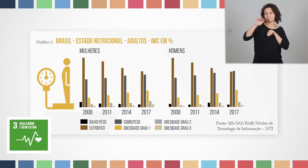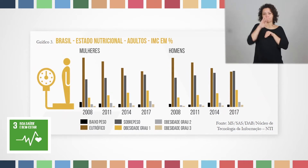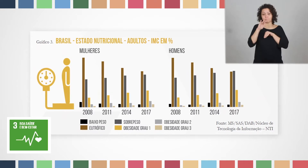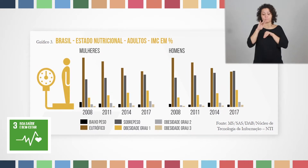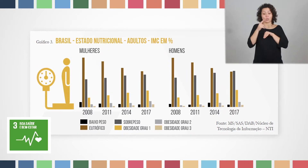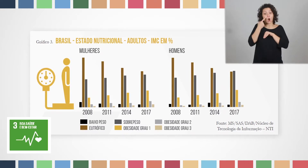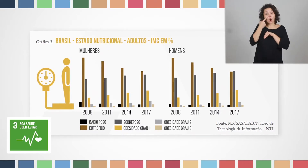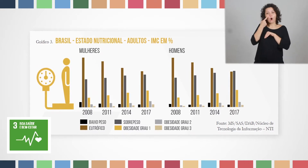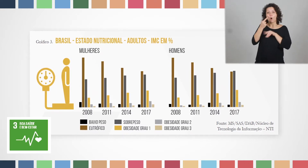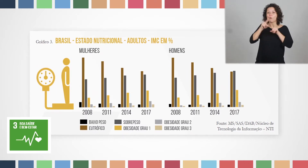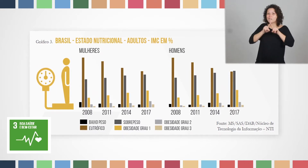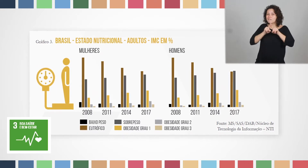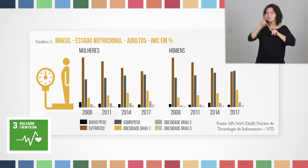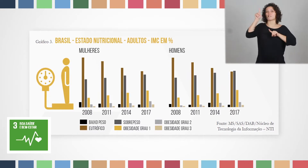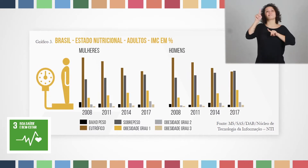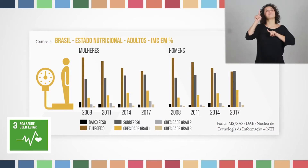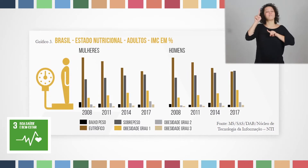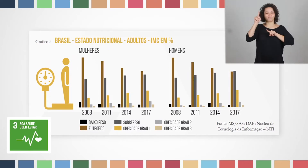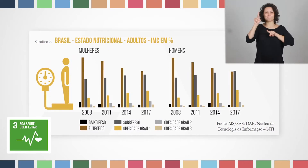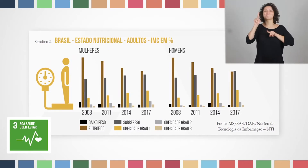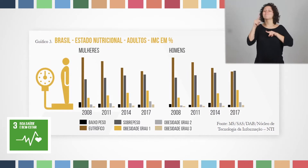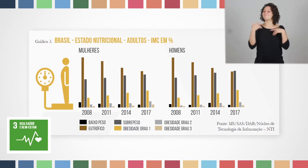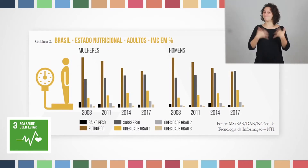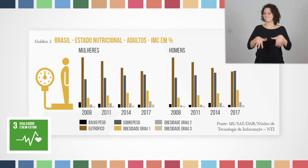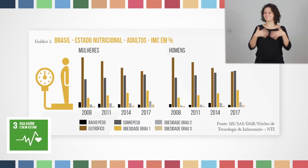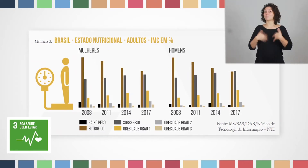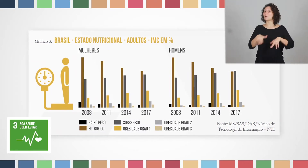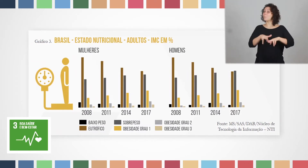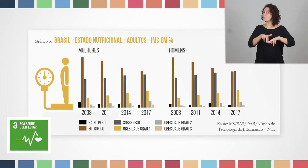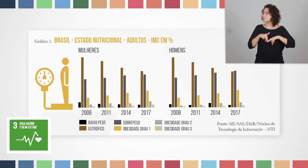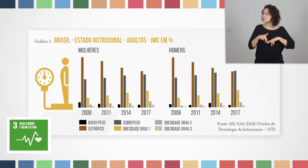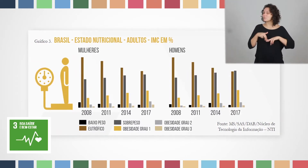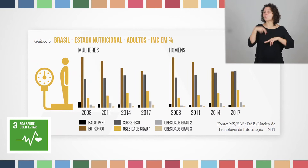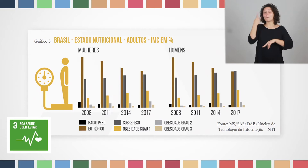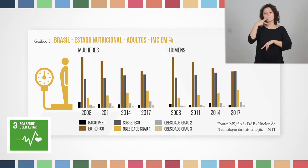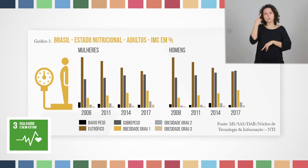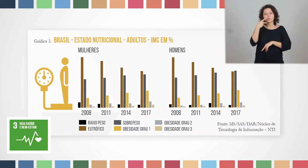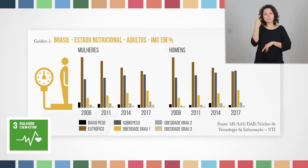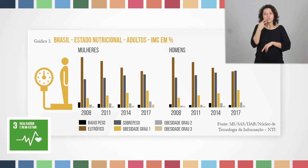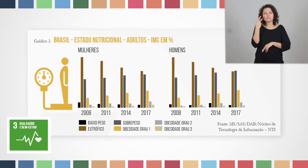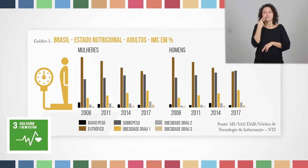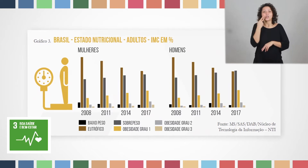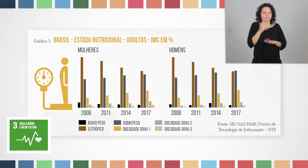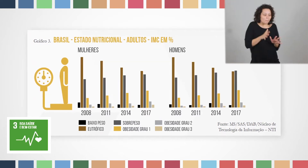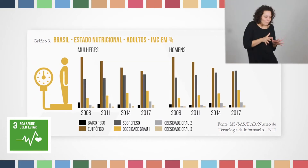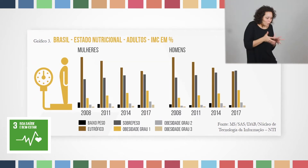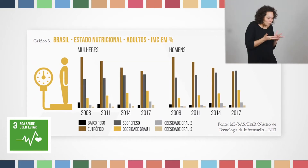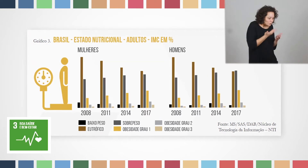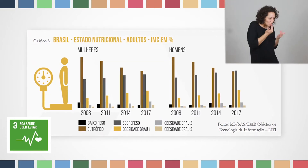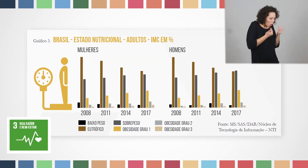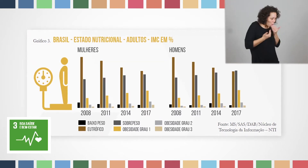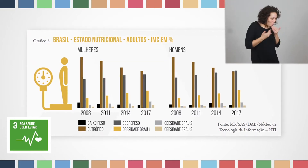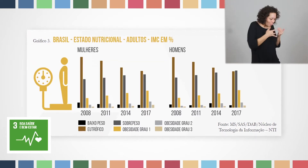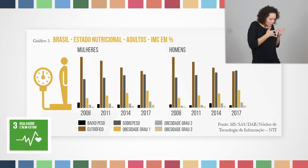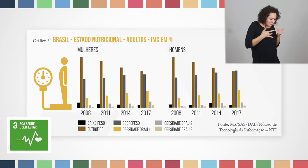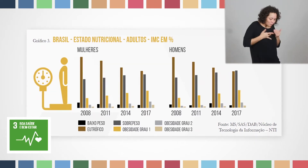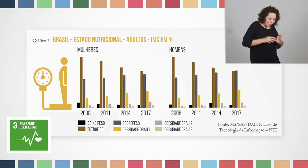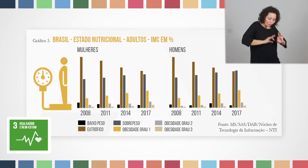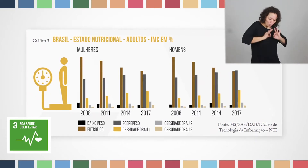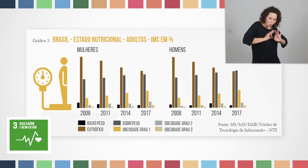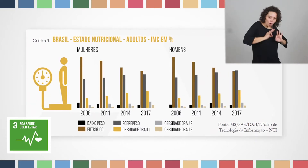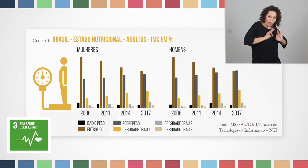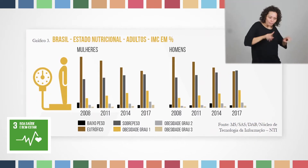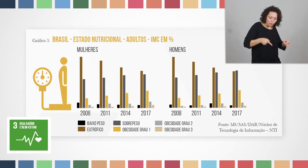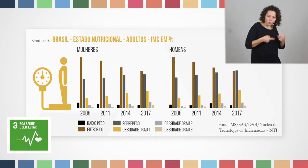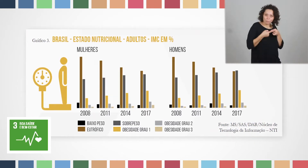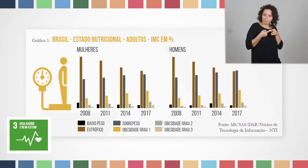a situação é alarmante e, por esse motivo, políticas de promoção da alimentação adequada e saudável, incluindo medidas legislativas